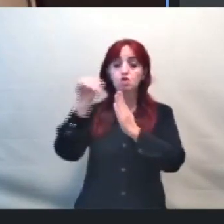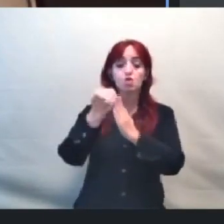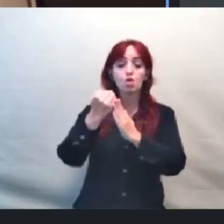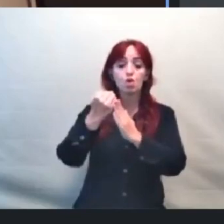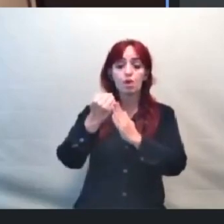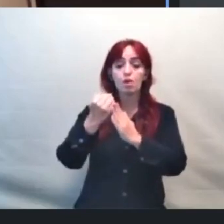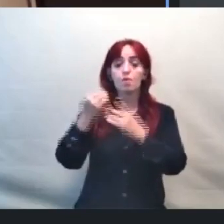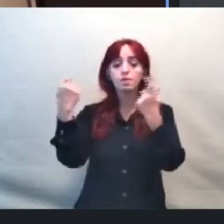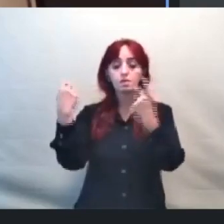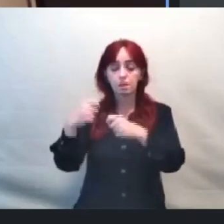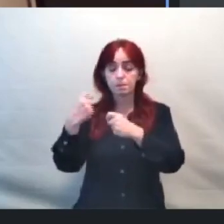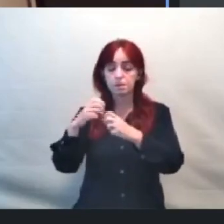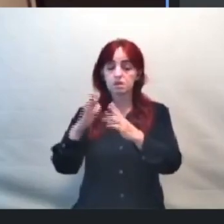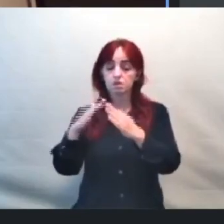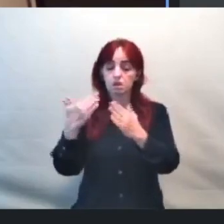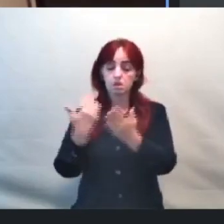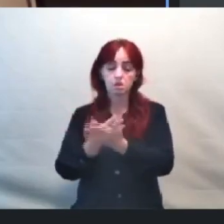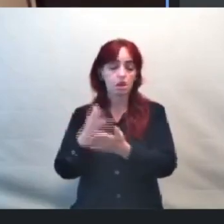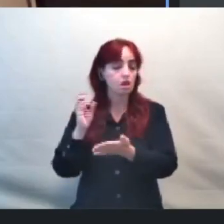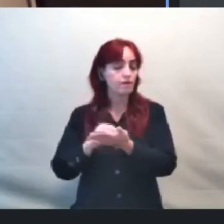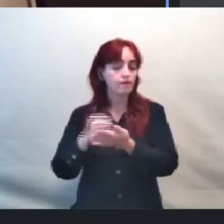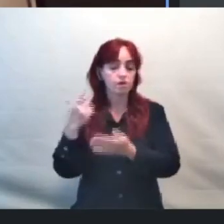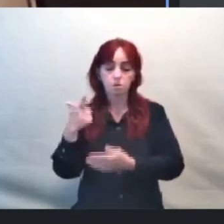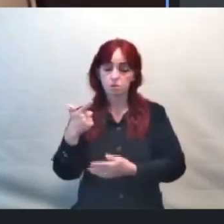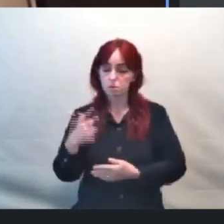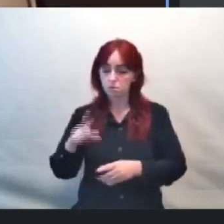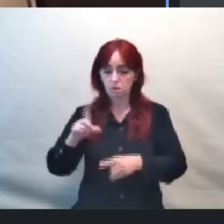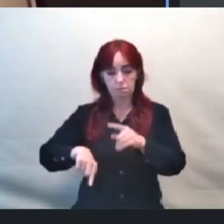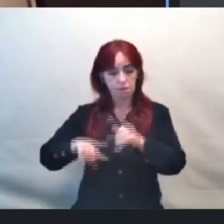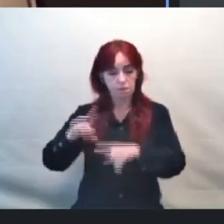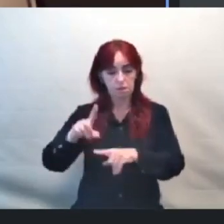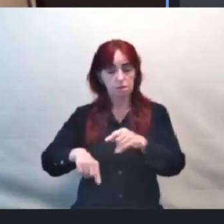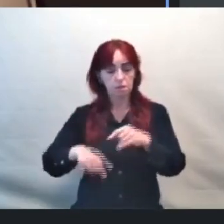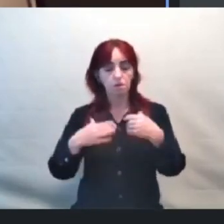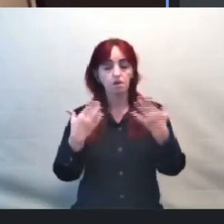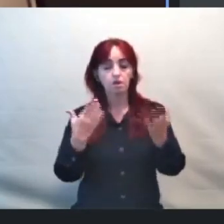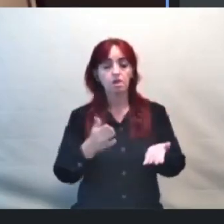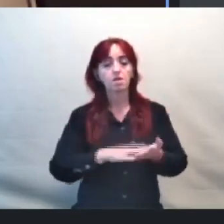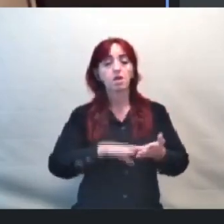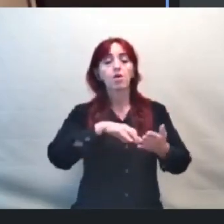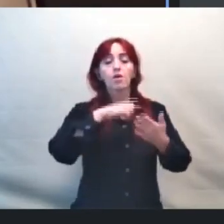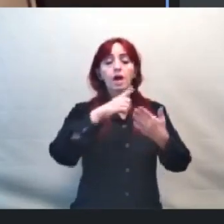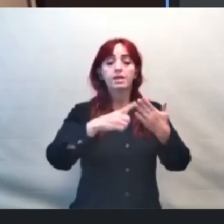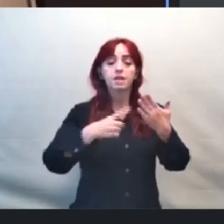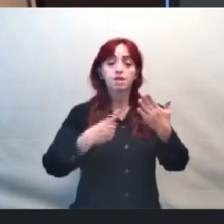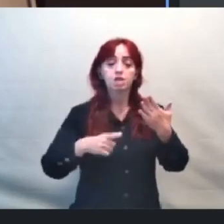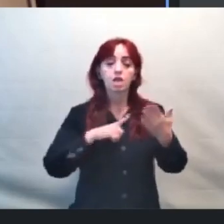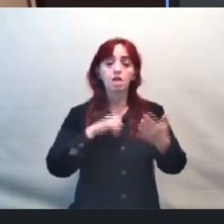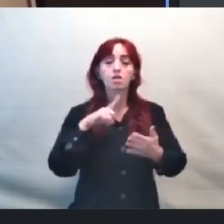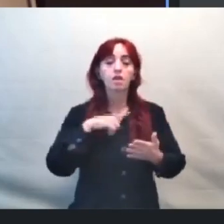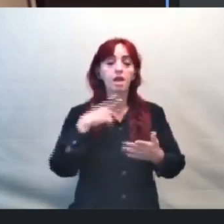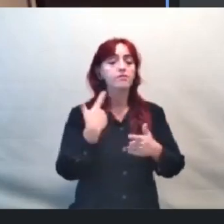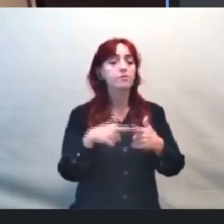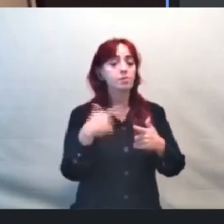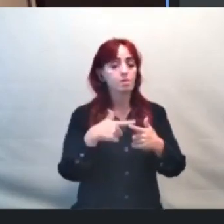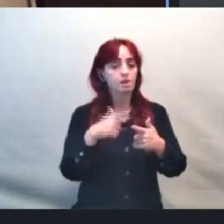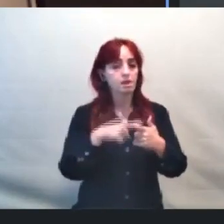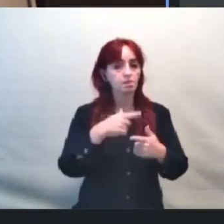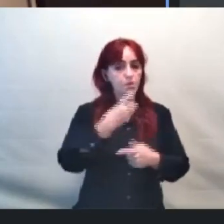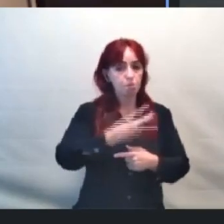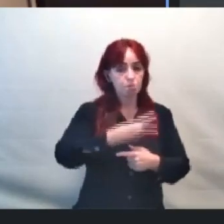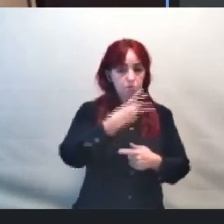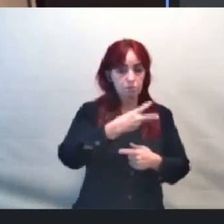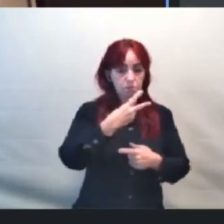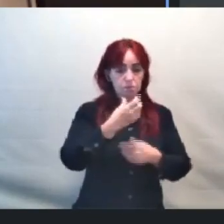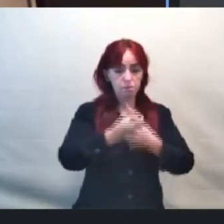não há falta desse tipo de material, né? Com relação às agendas, a gente teve um problema mesmo no segundo semestre do ano passado.